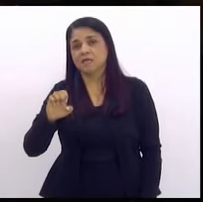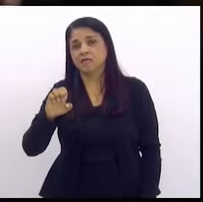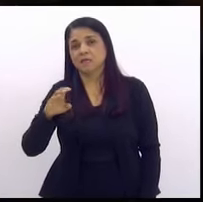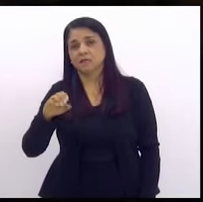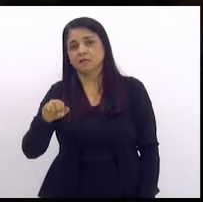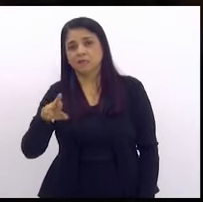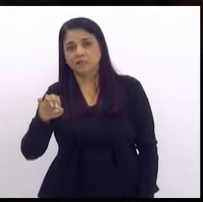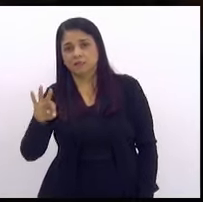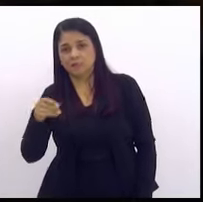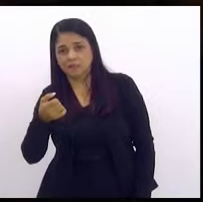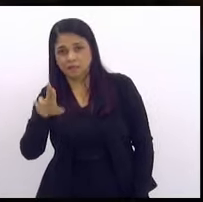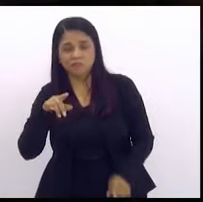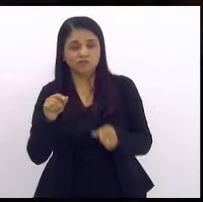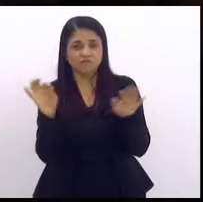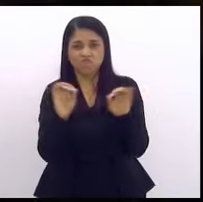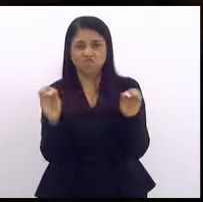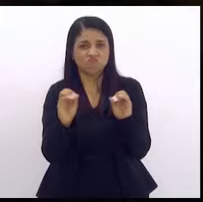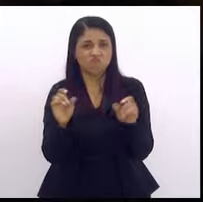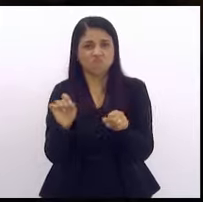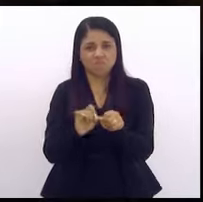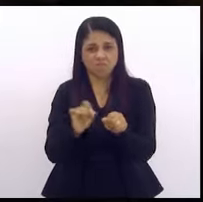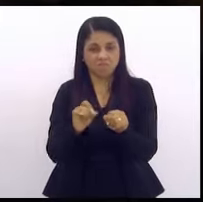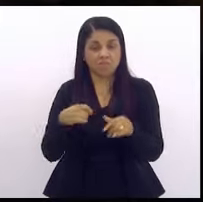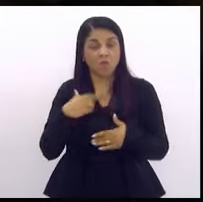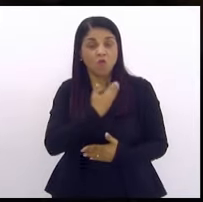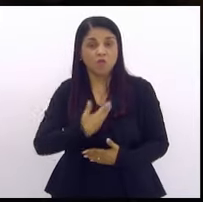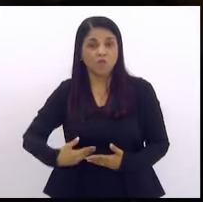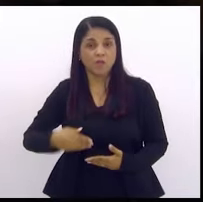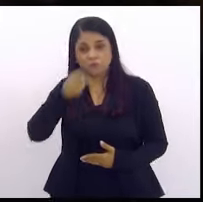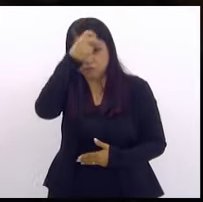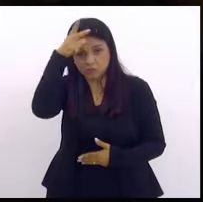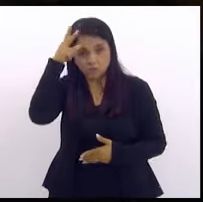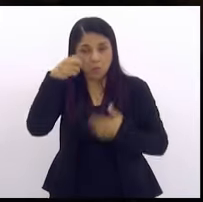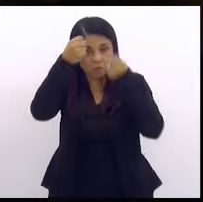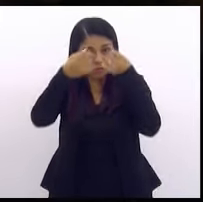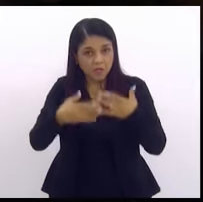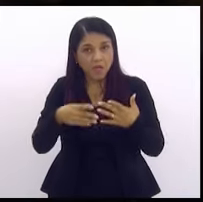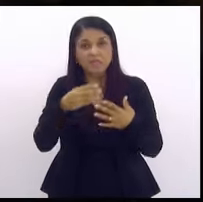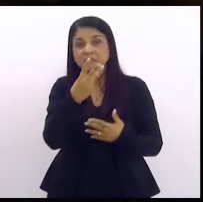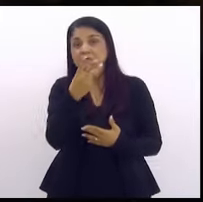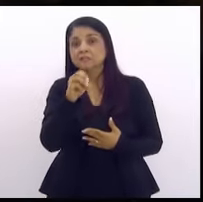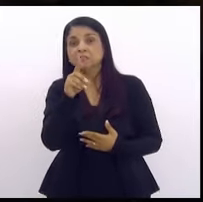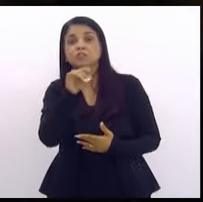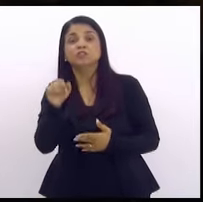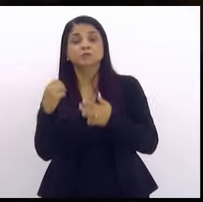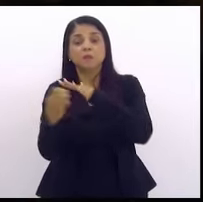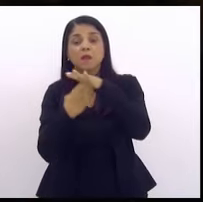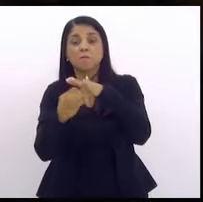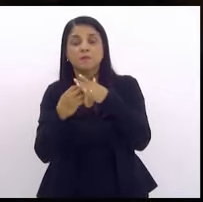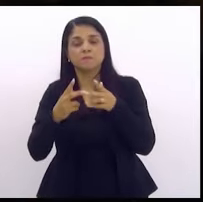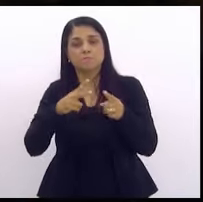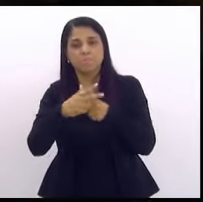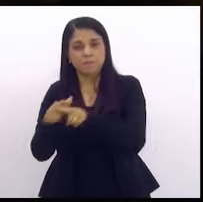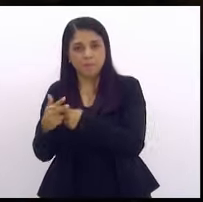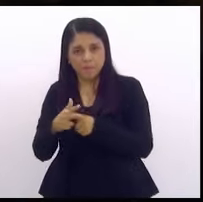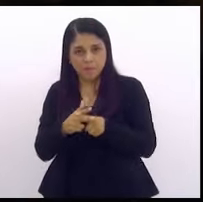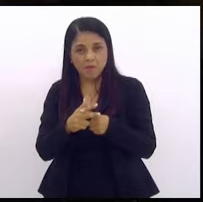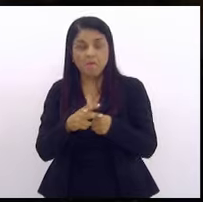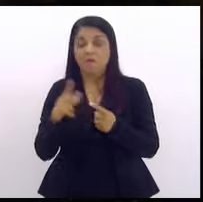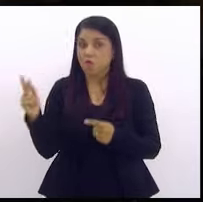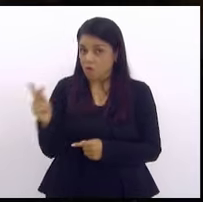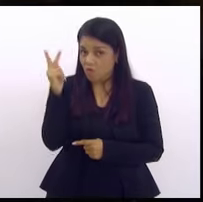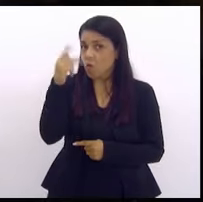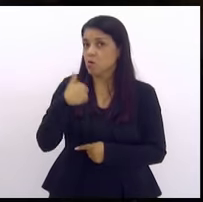Justiça tiveram que chamar o governo municipal para se explicar e deram 30 dias para que essas empresas façam os reparos. Eu